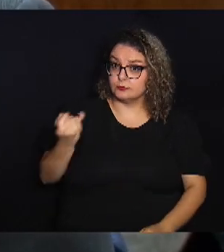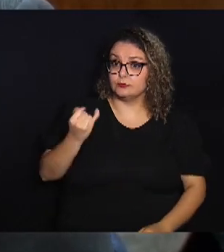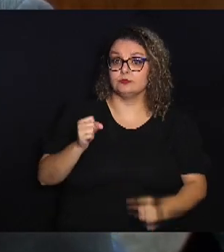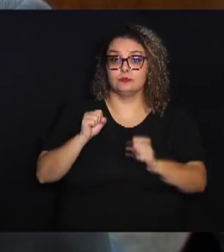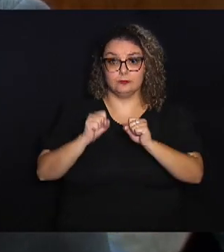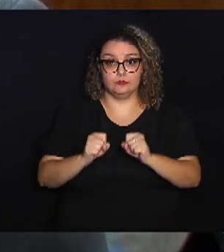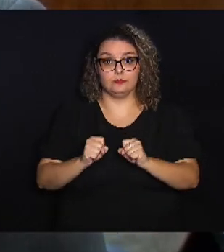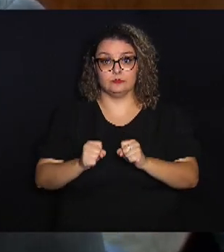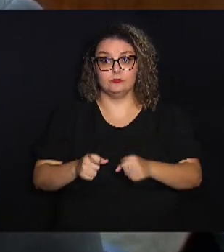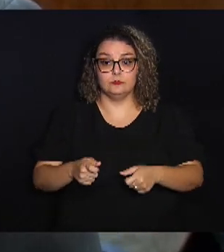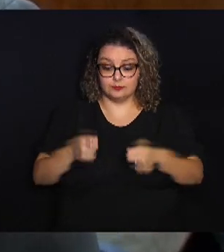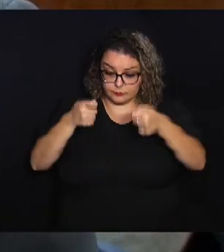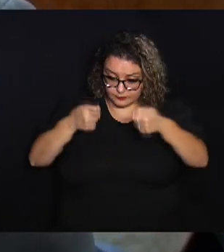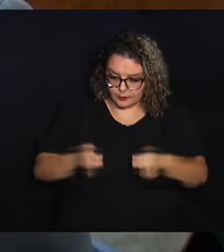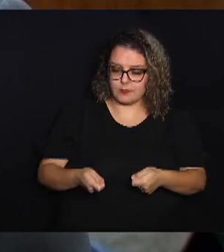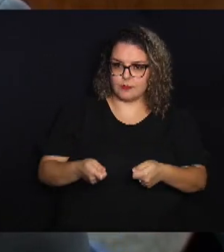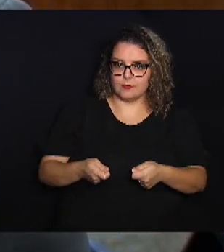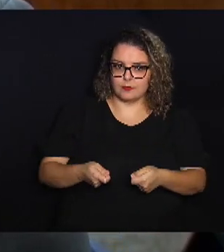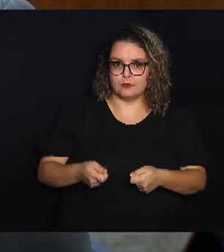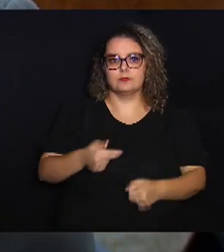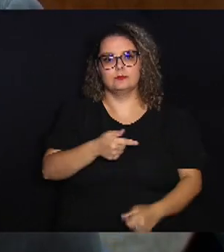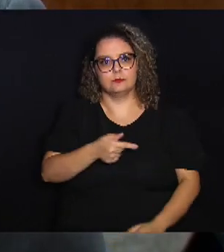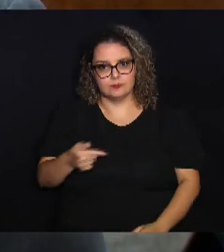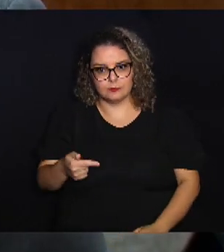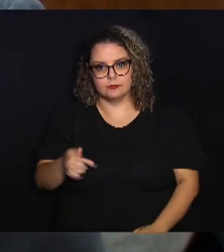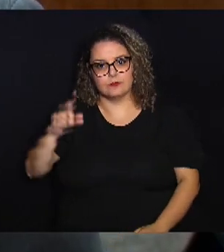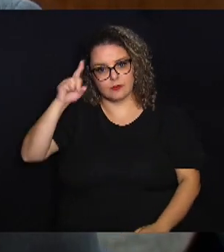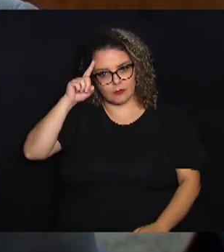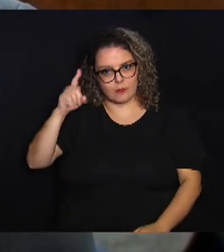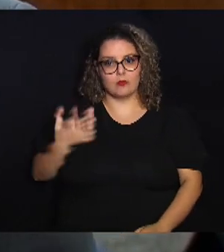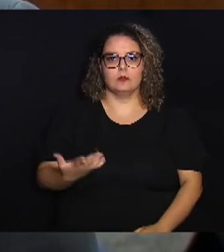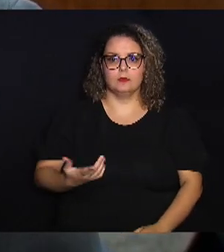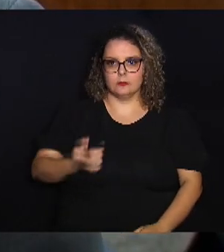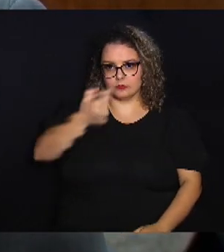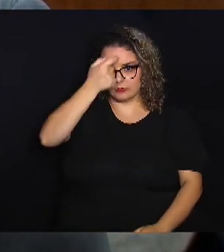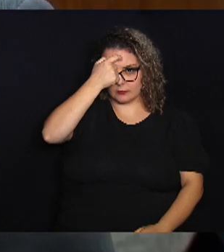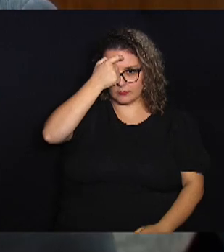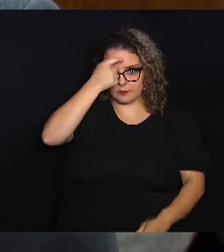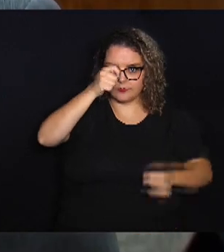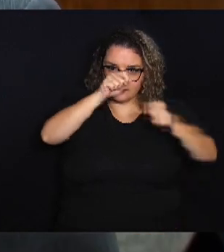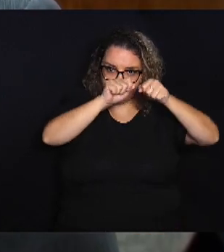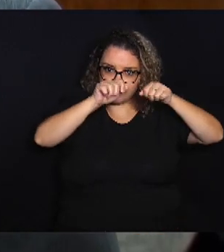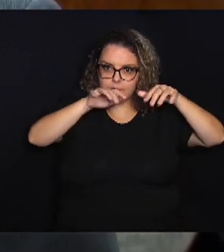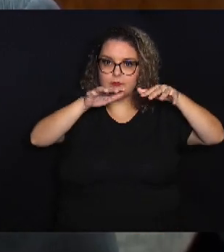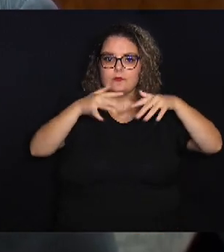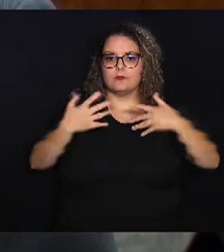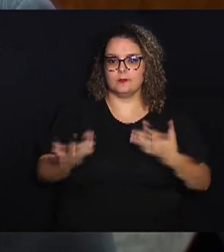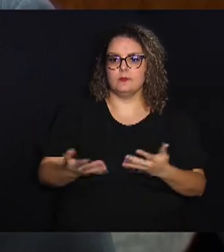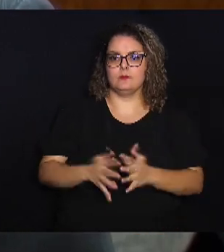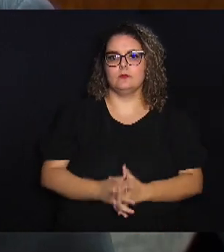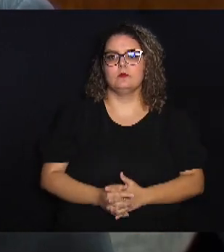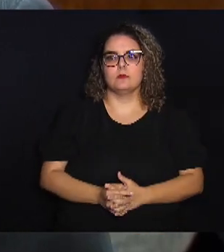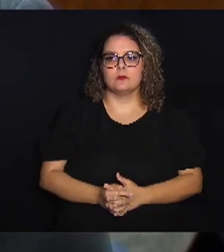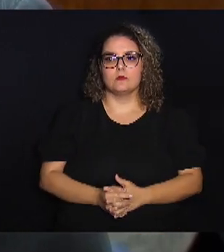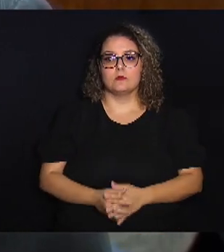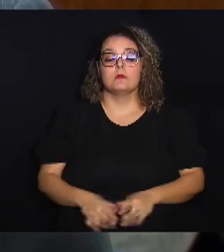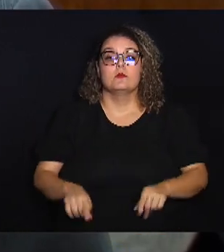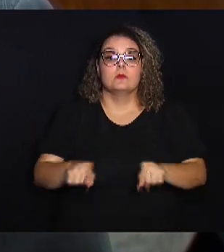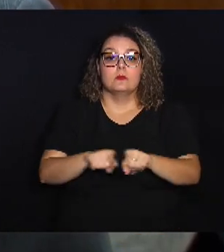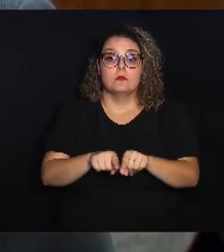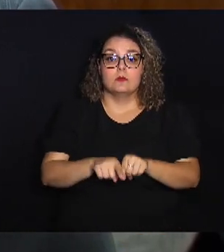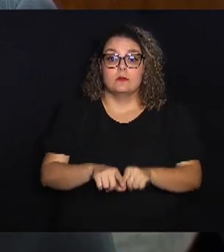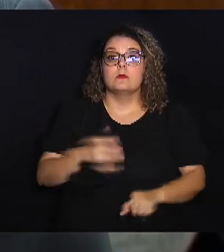poder consolidar mesmo a semana, o dia de conscientização do autismo, né? Isso vale também muito para